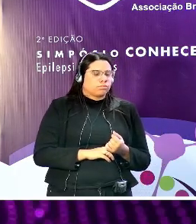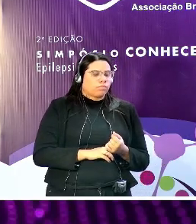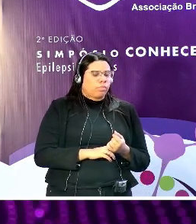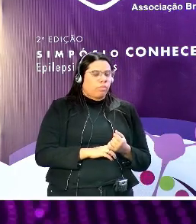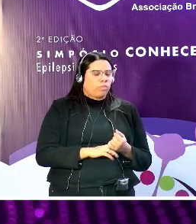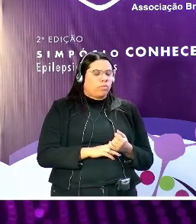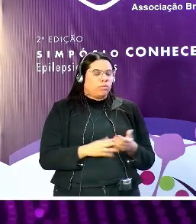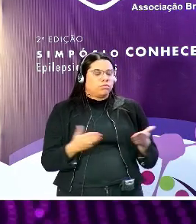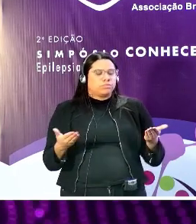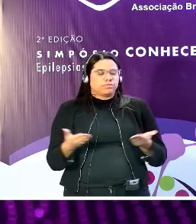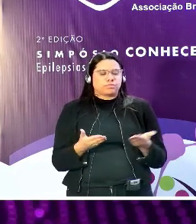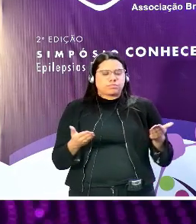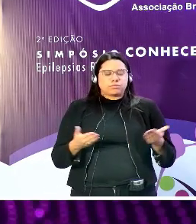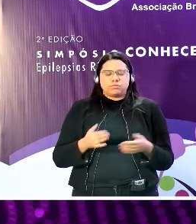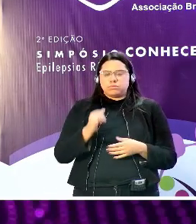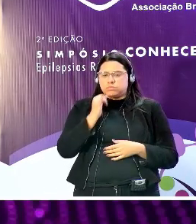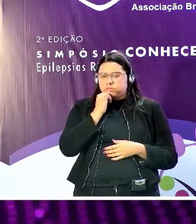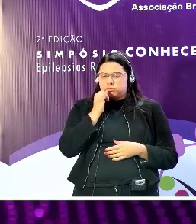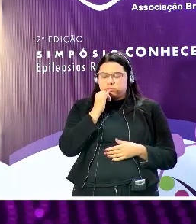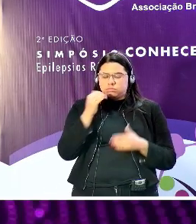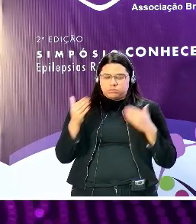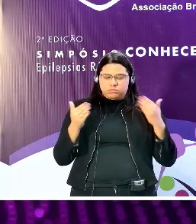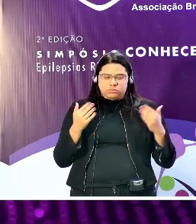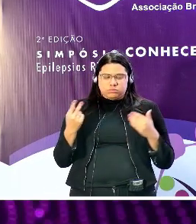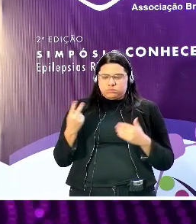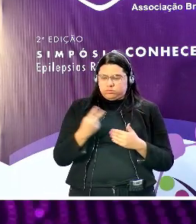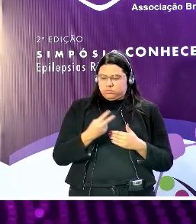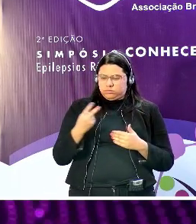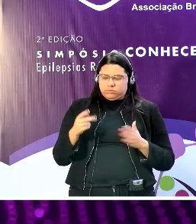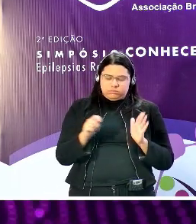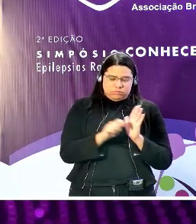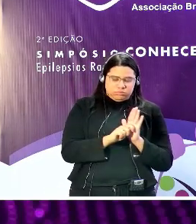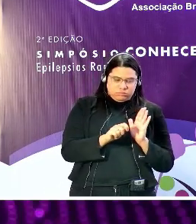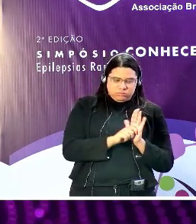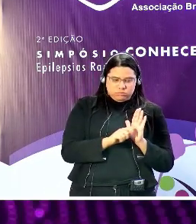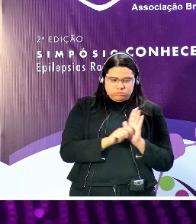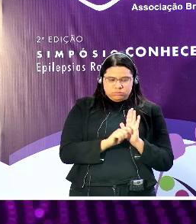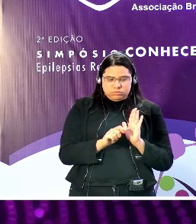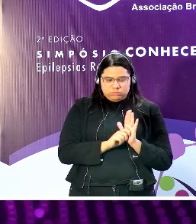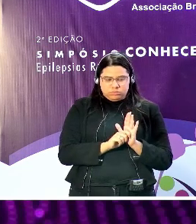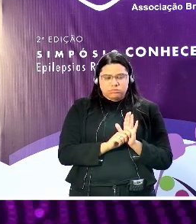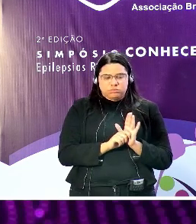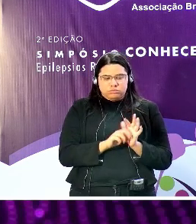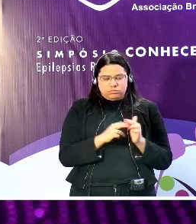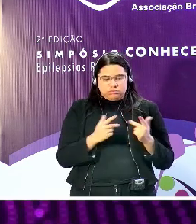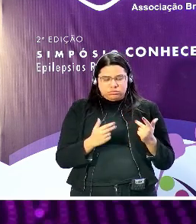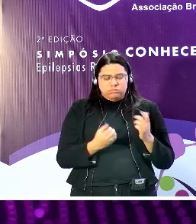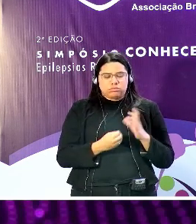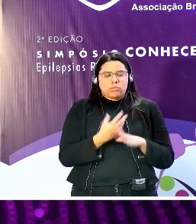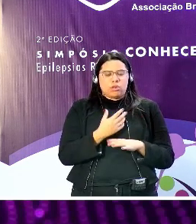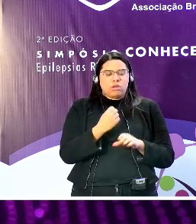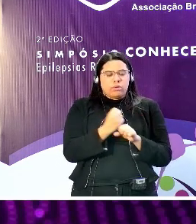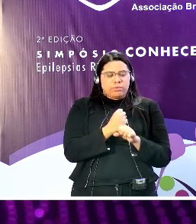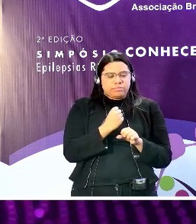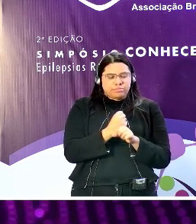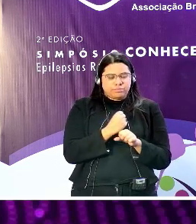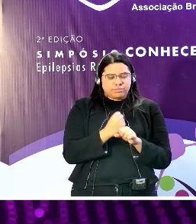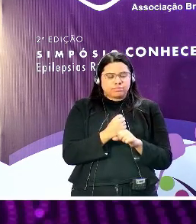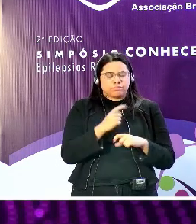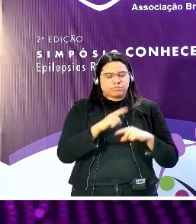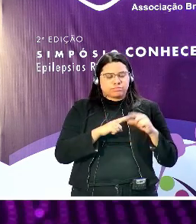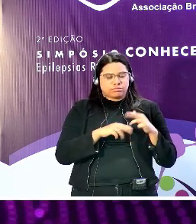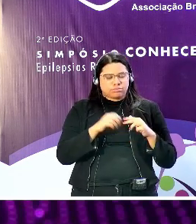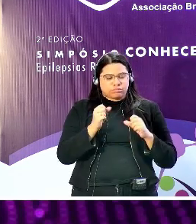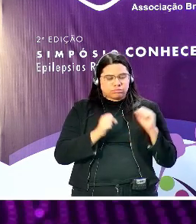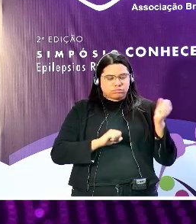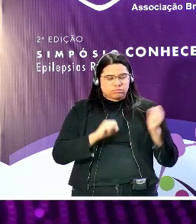Agora, se a gente coloca uma do lado da outra dessa droga com coisas que foram desenvolvidas especificamente,